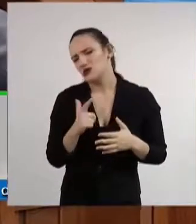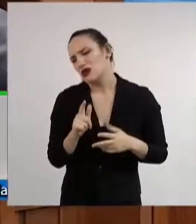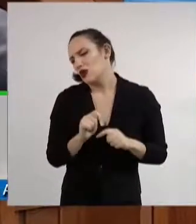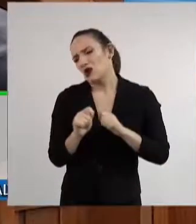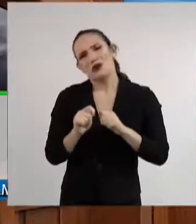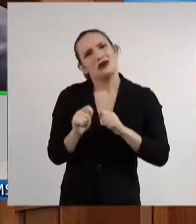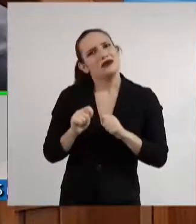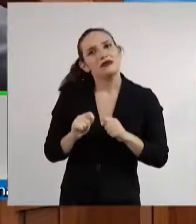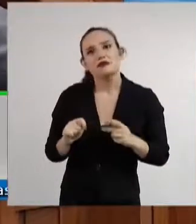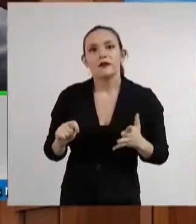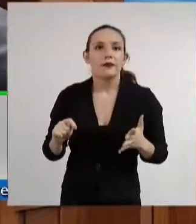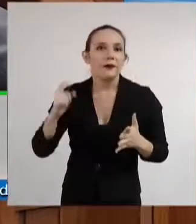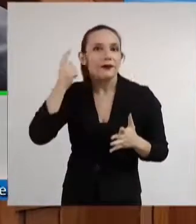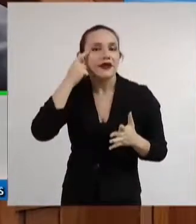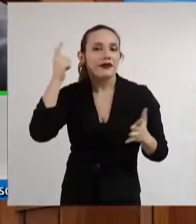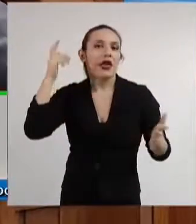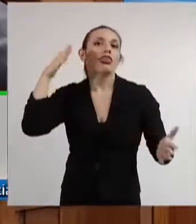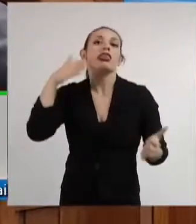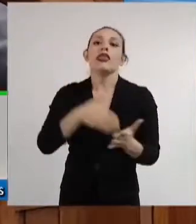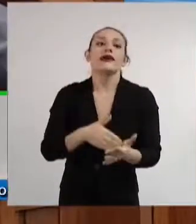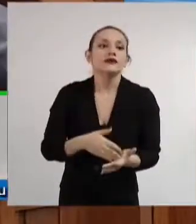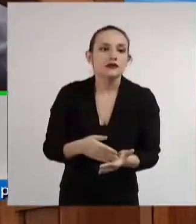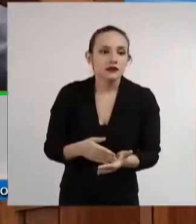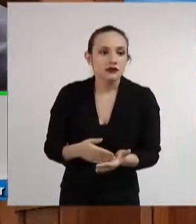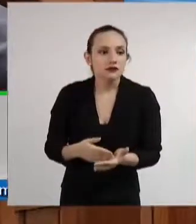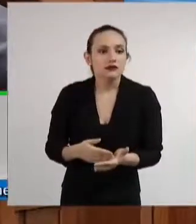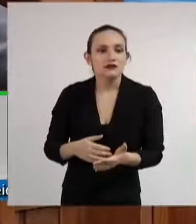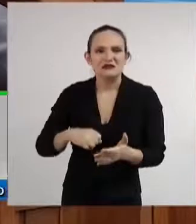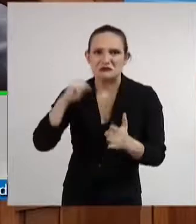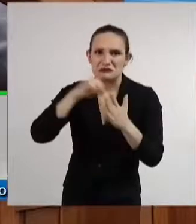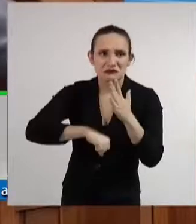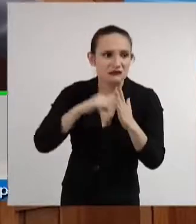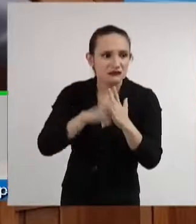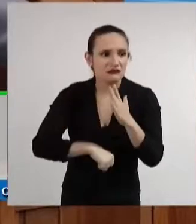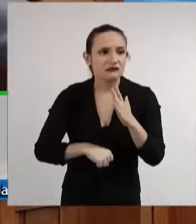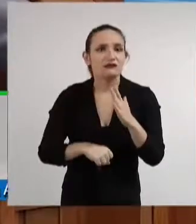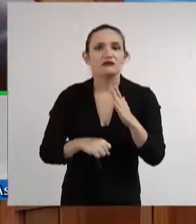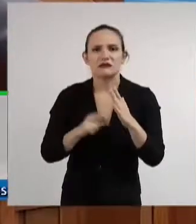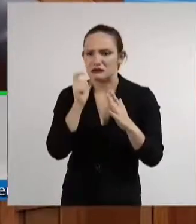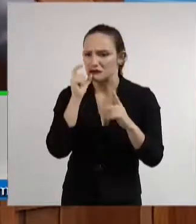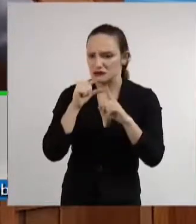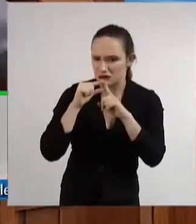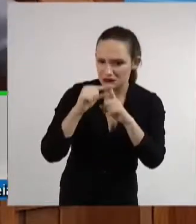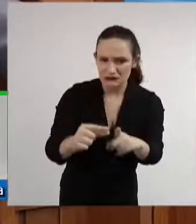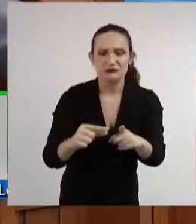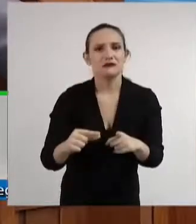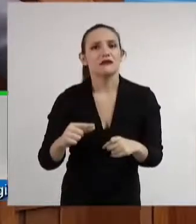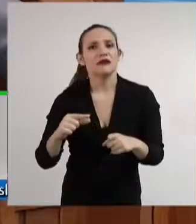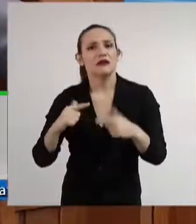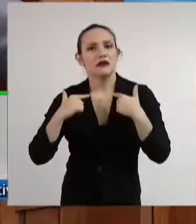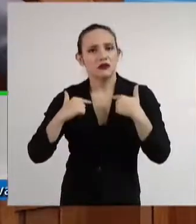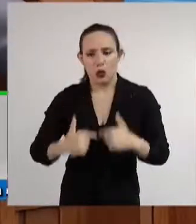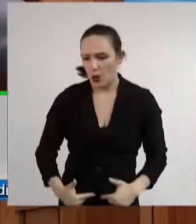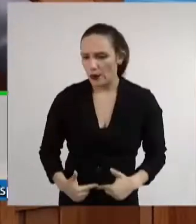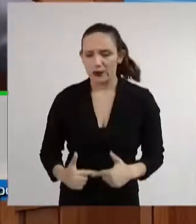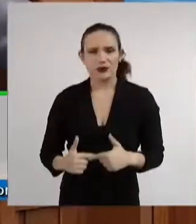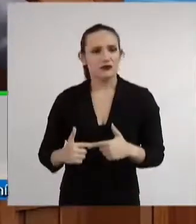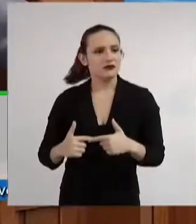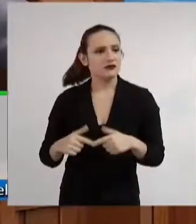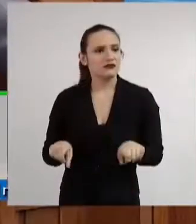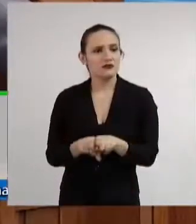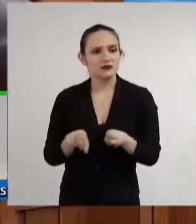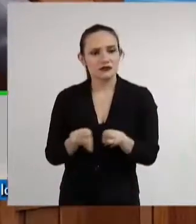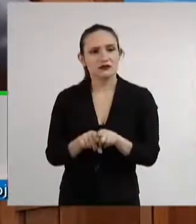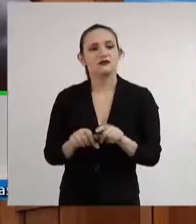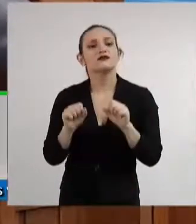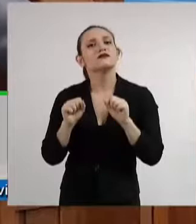acaba saindo em vias de fatos, quando não a agressão moral, a agressão física, e extrapolando os